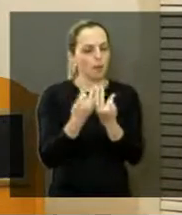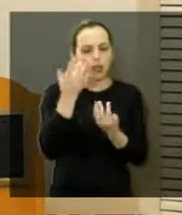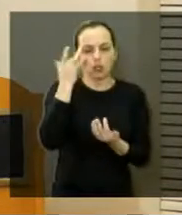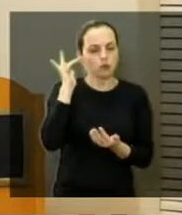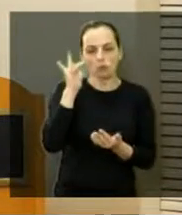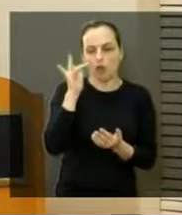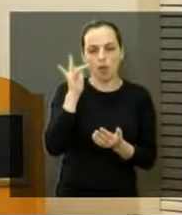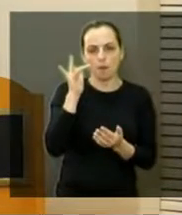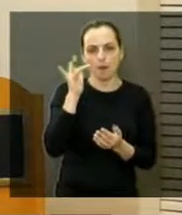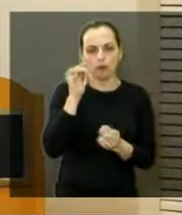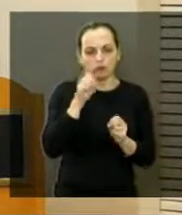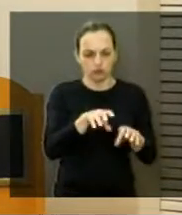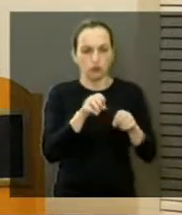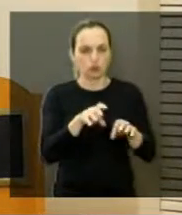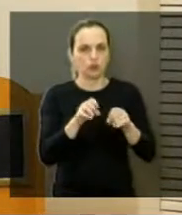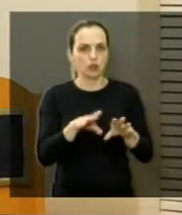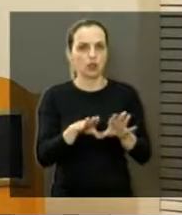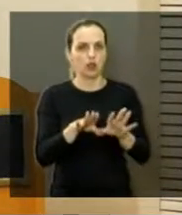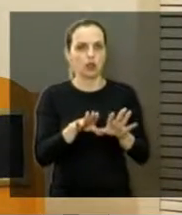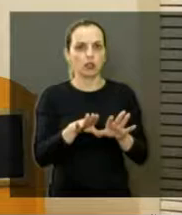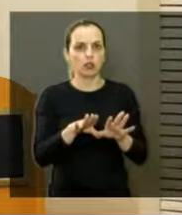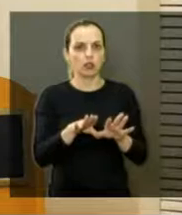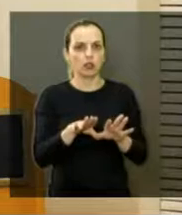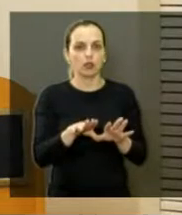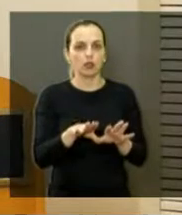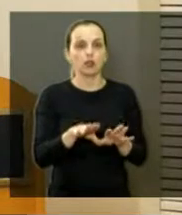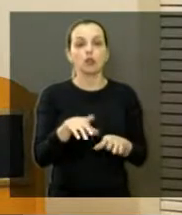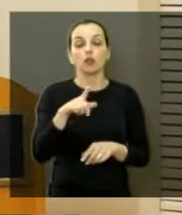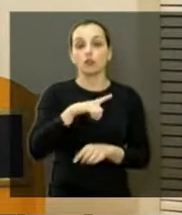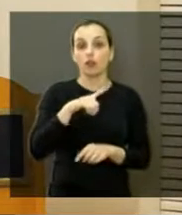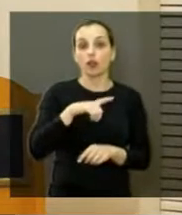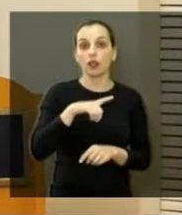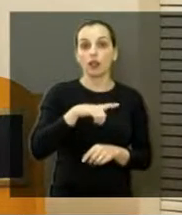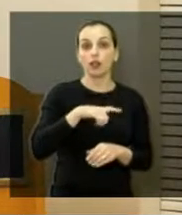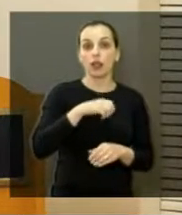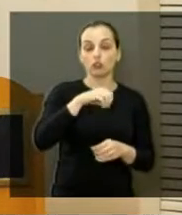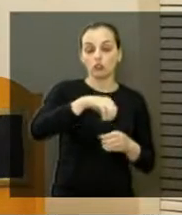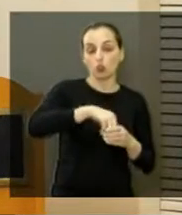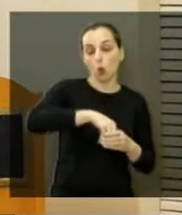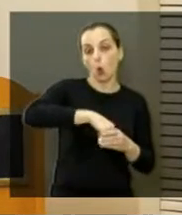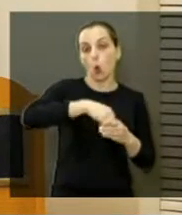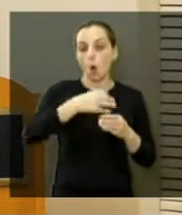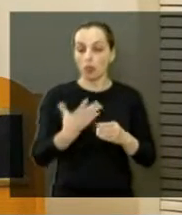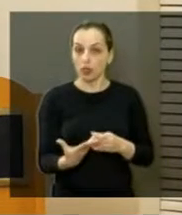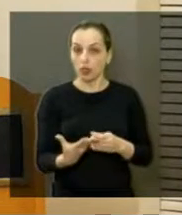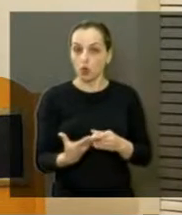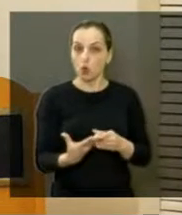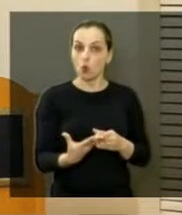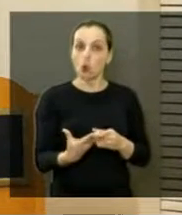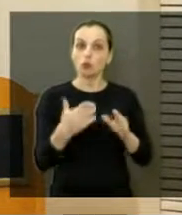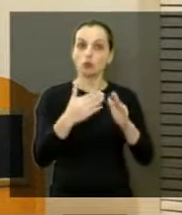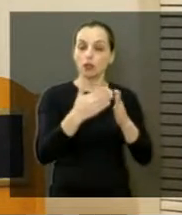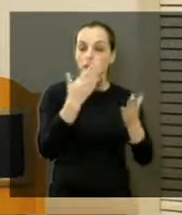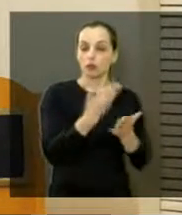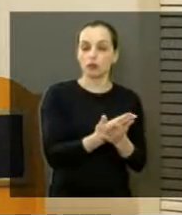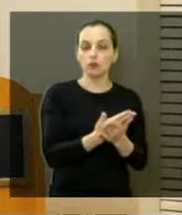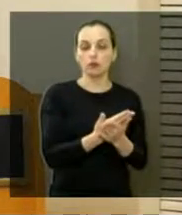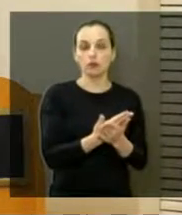filhos. E vai entrar na grade escolar isso aí. Cada professor vai ter uma matéria sobre sexo.